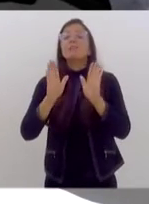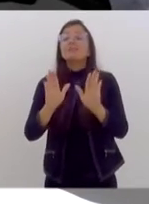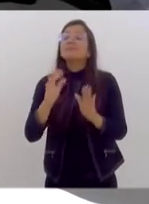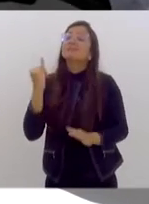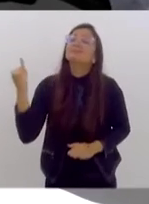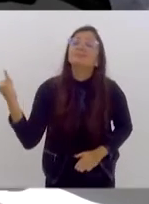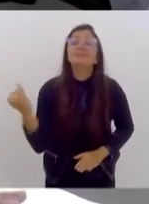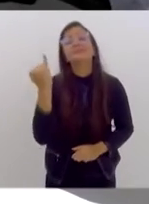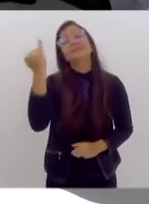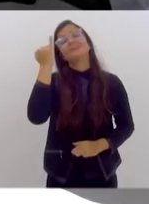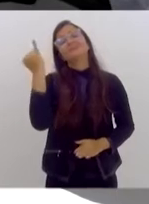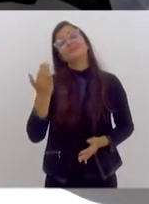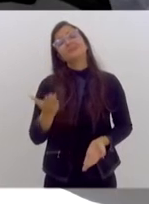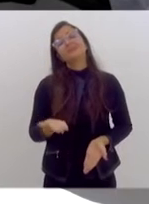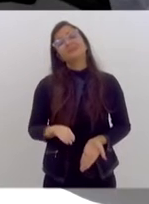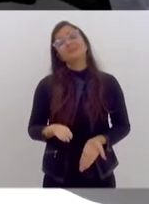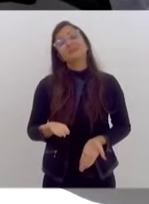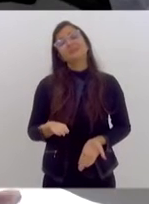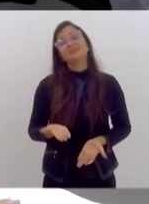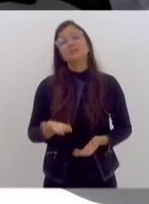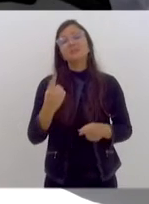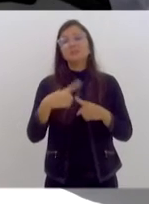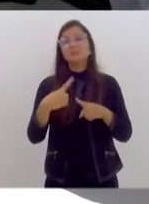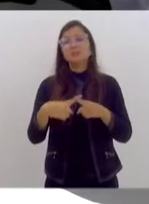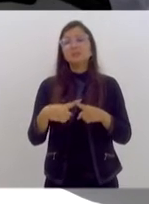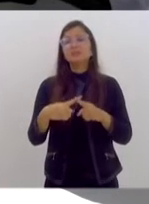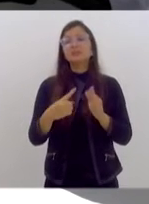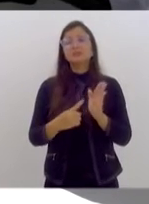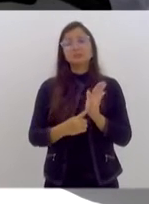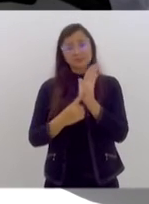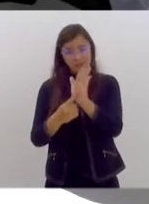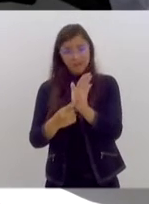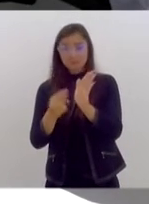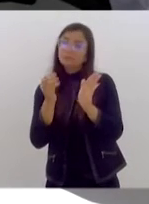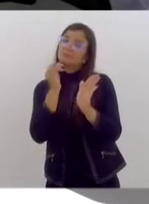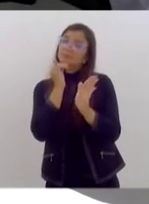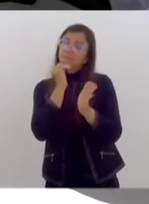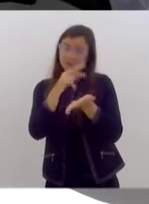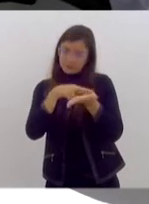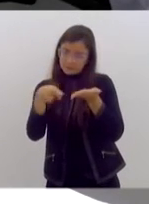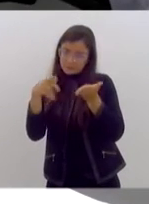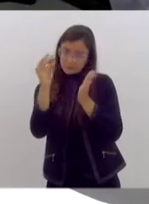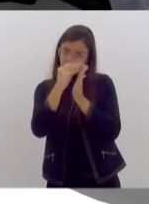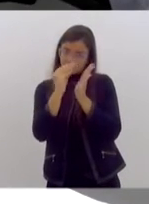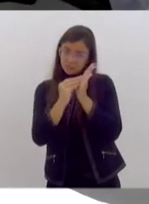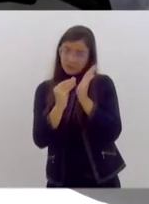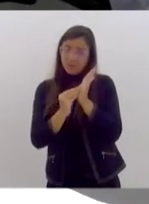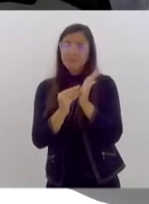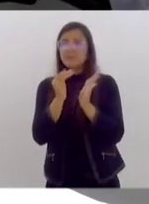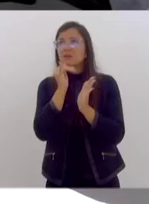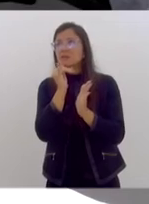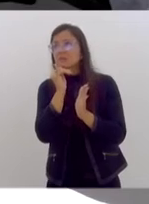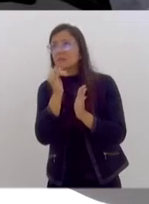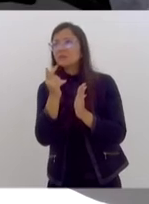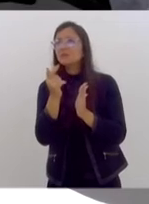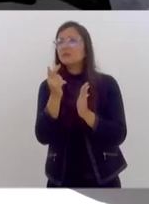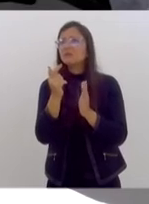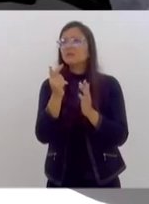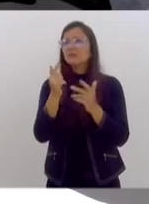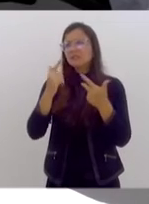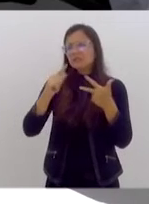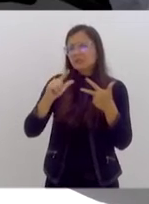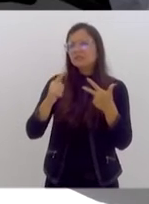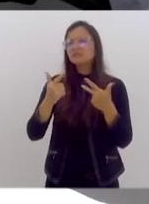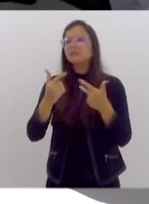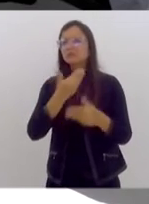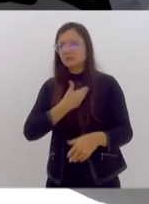muito importante nem que seja apresentado no relatório como uma indicação Legislativa para